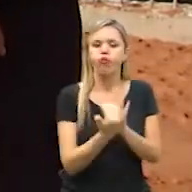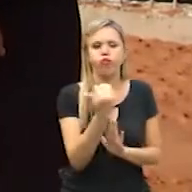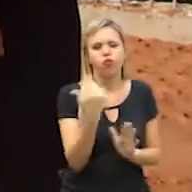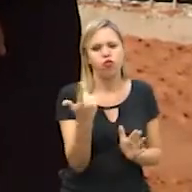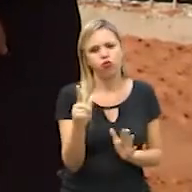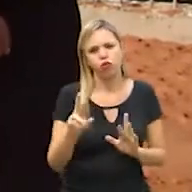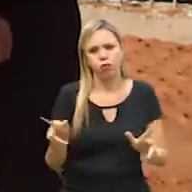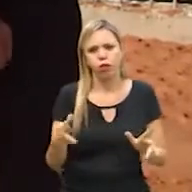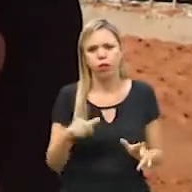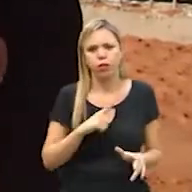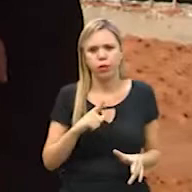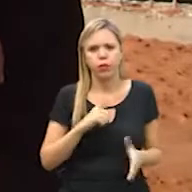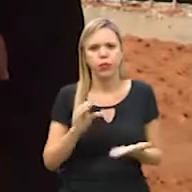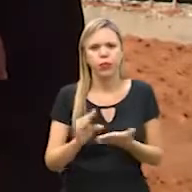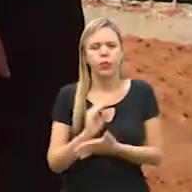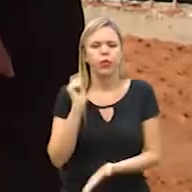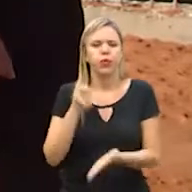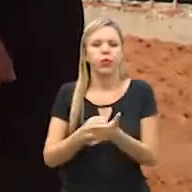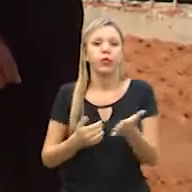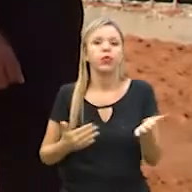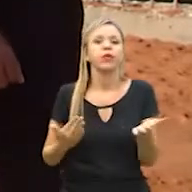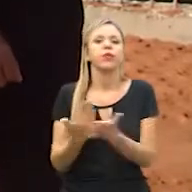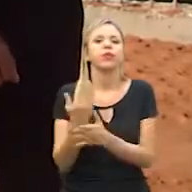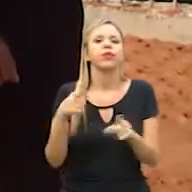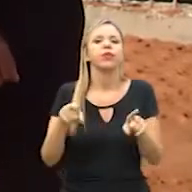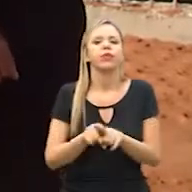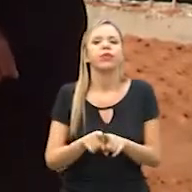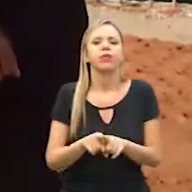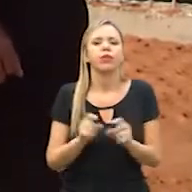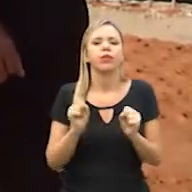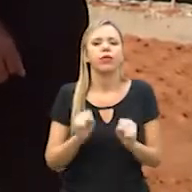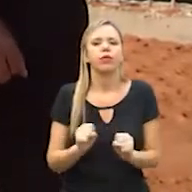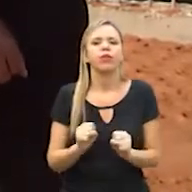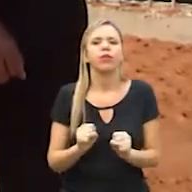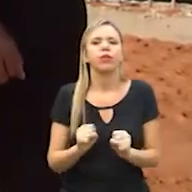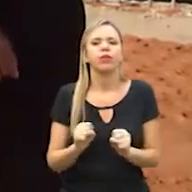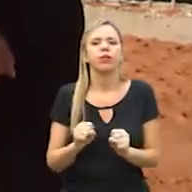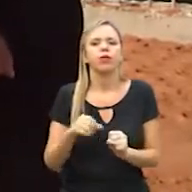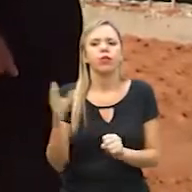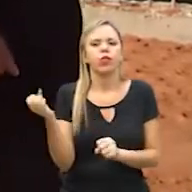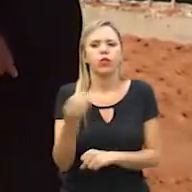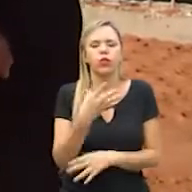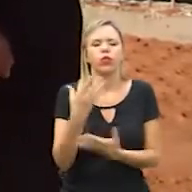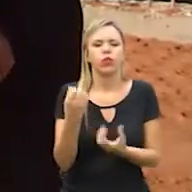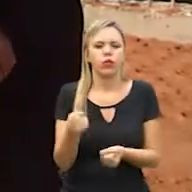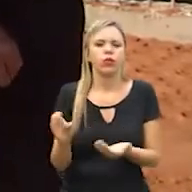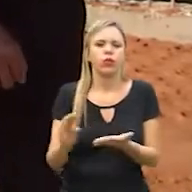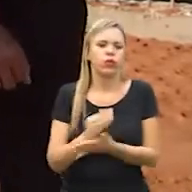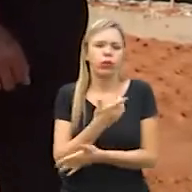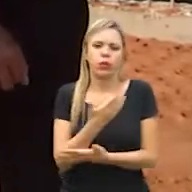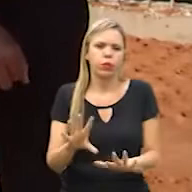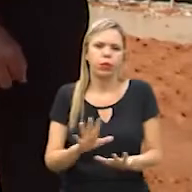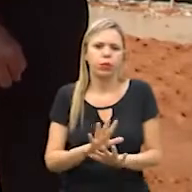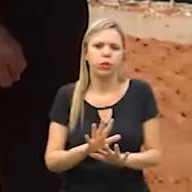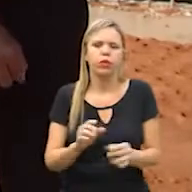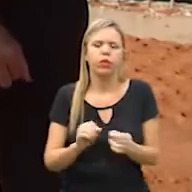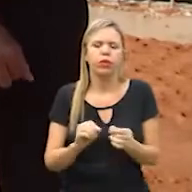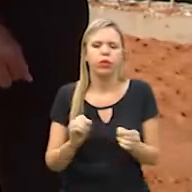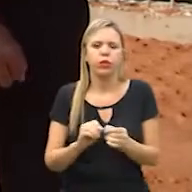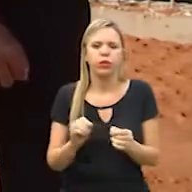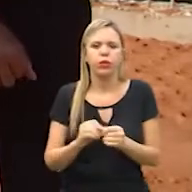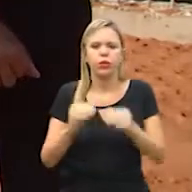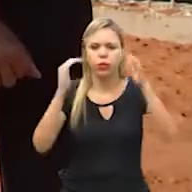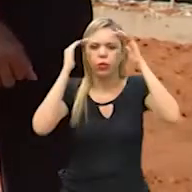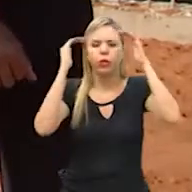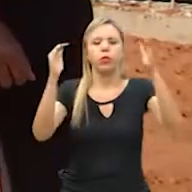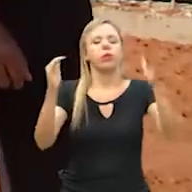está outro valor. E nós temos um orçamento aprovado, apesar dele poder receber novas dotações, não é isso que nós queremos. Nós queremos